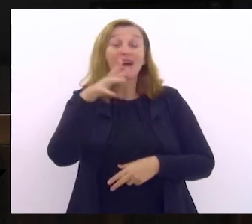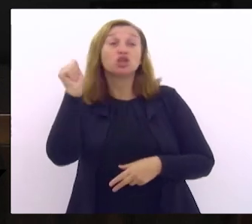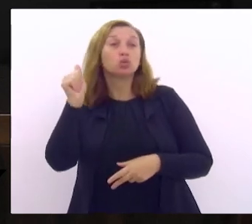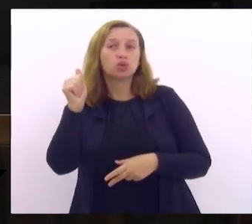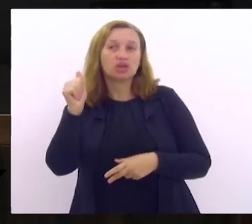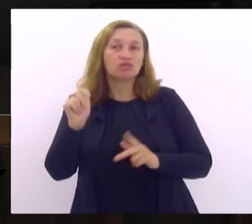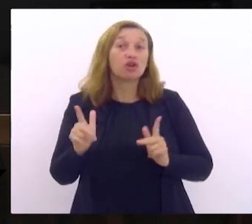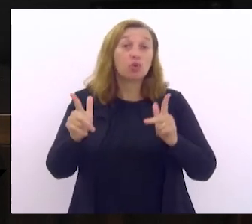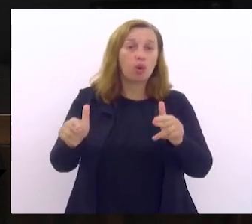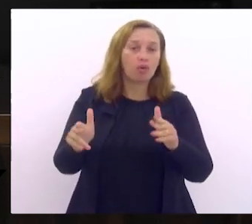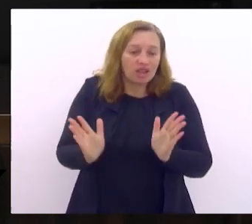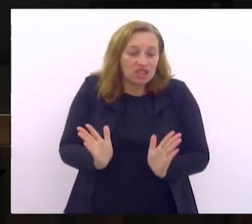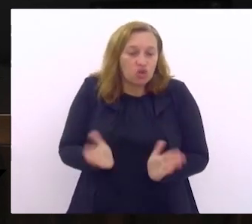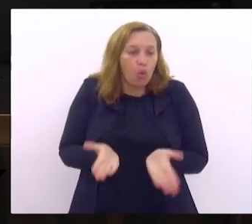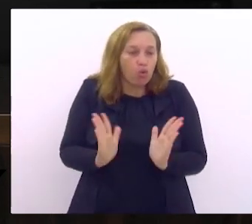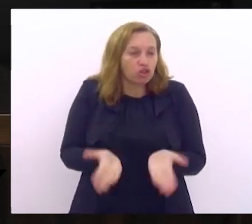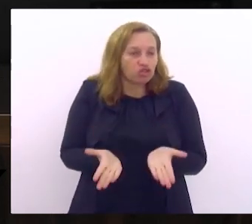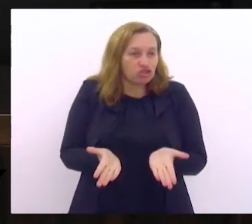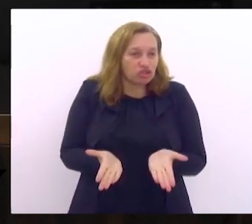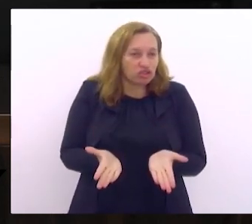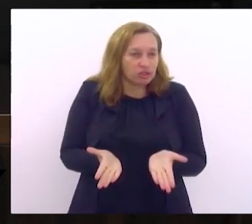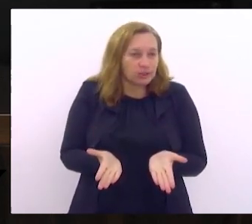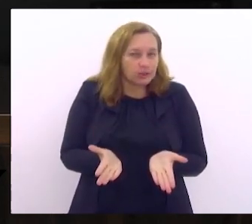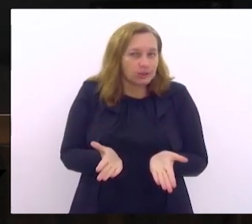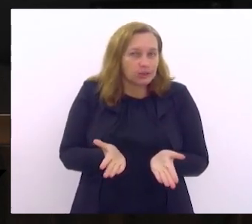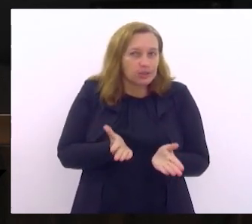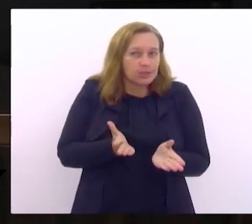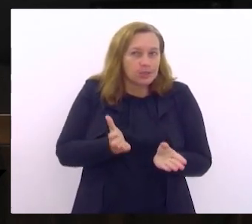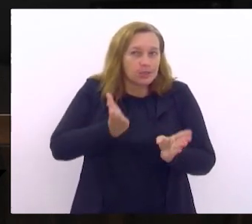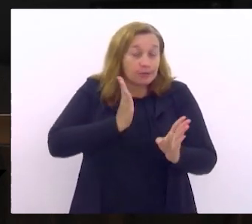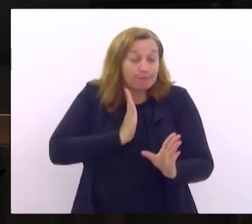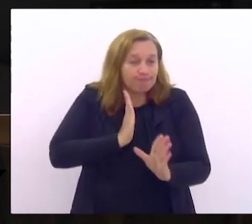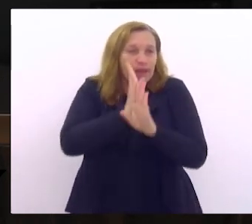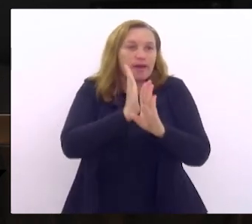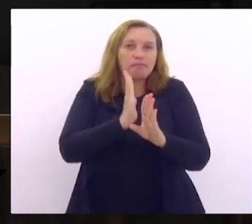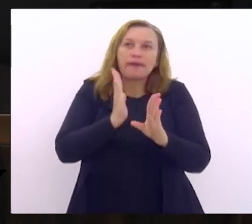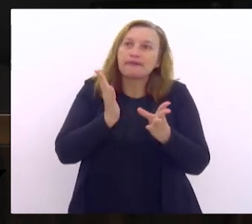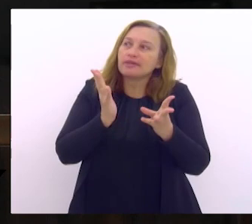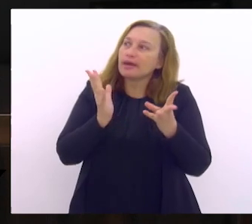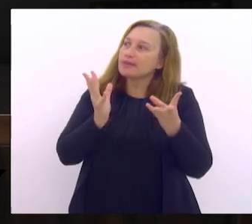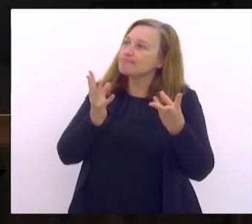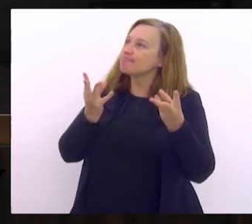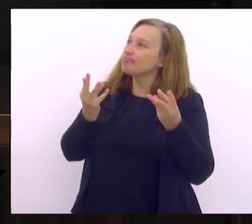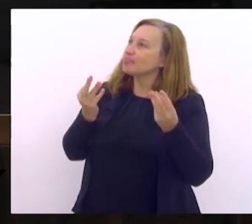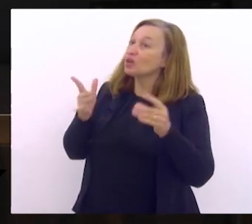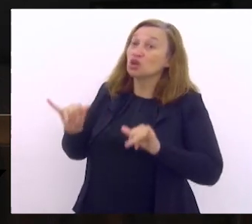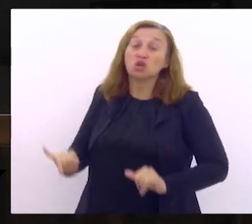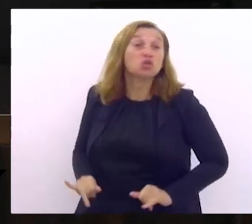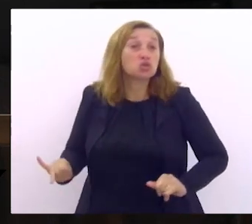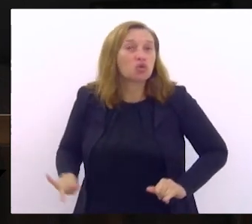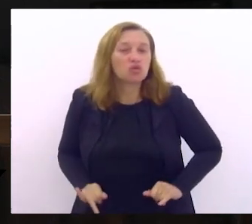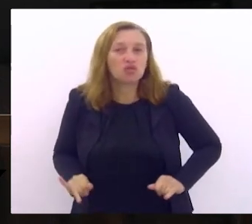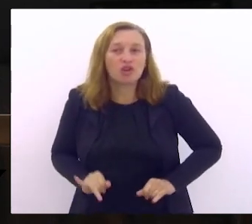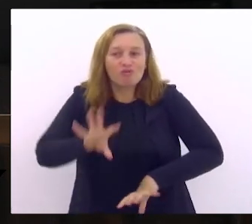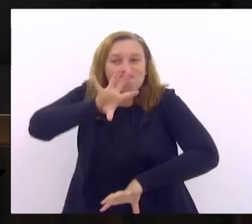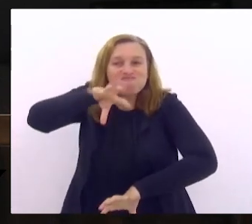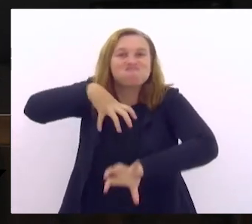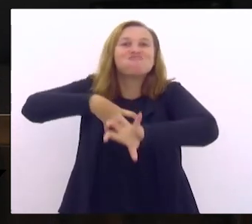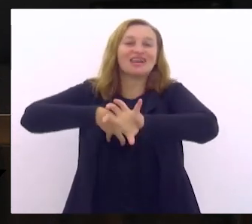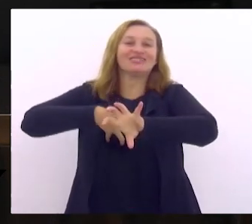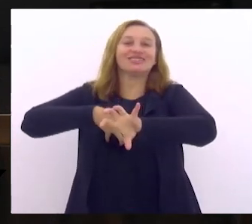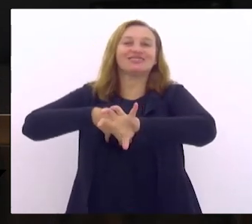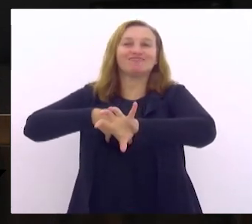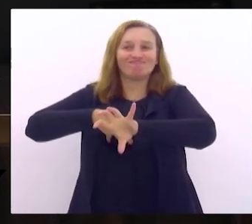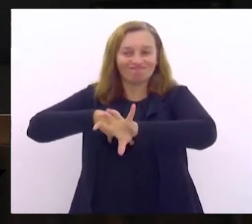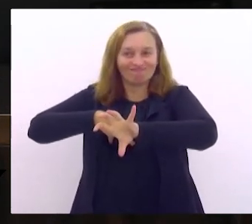teve uma audiência aqui, de repente, pelo aquele que sofreu na carne, na periferia, como